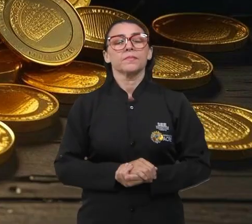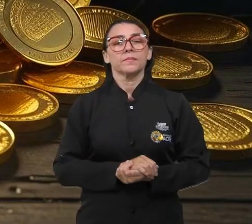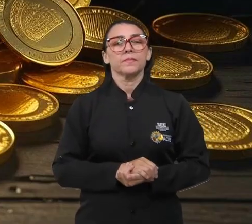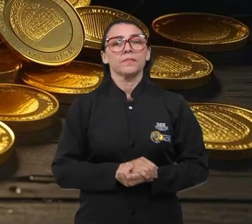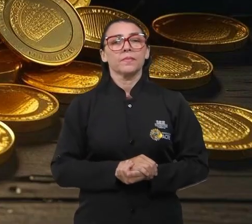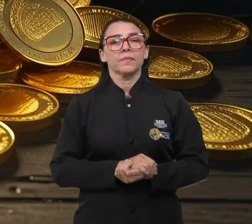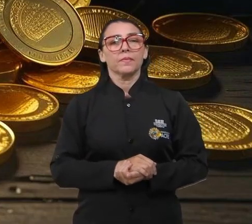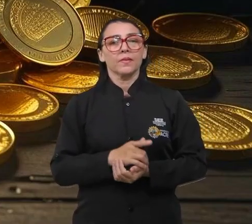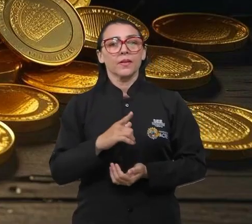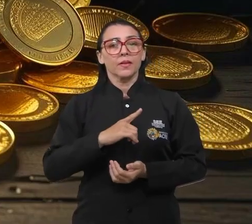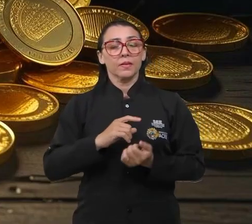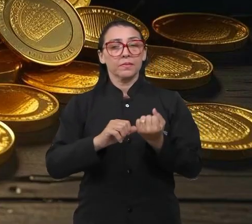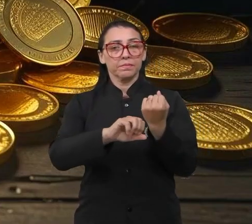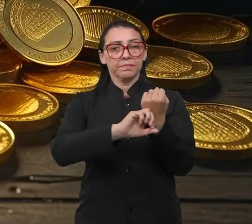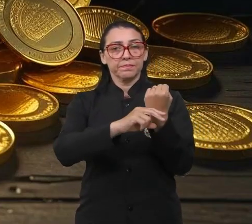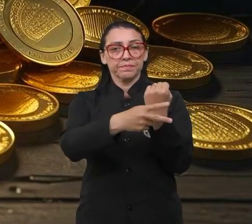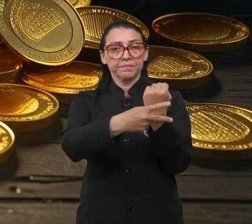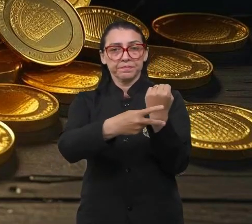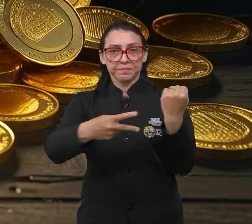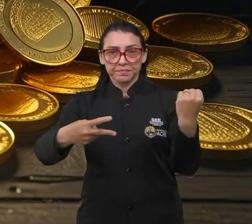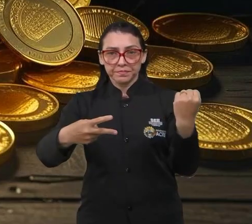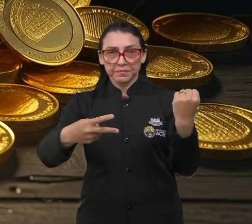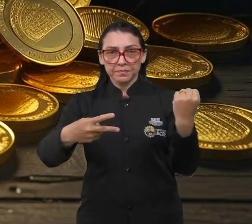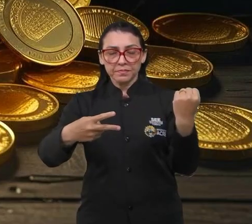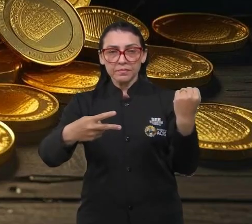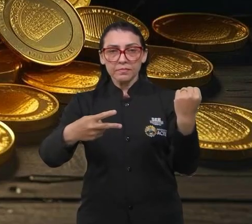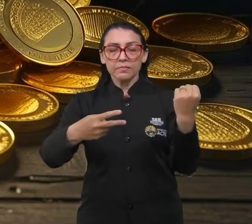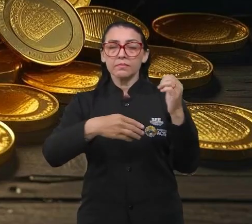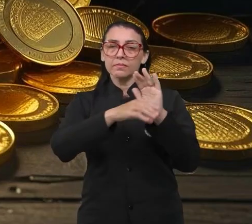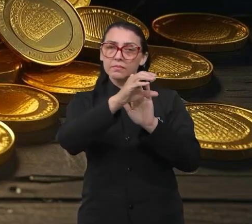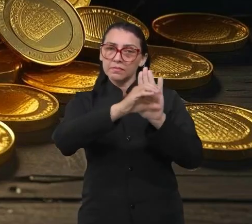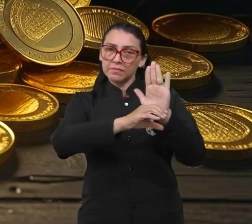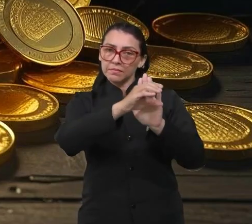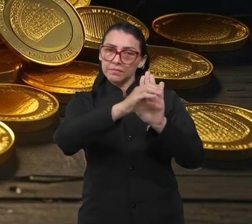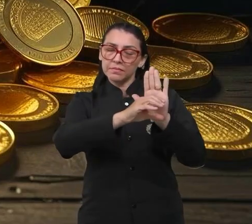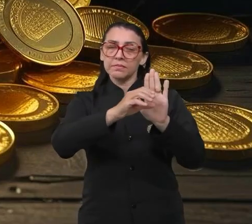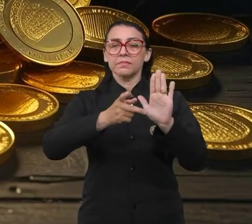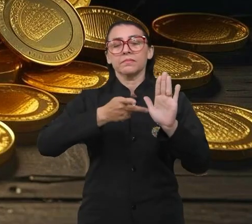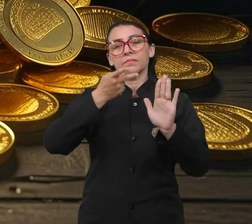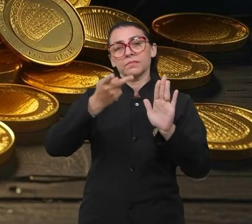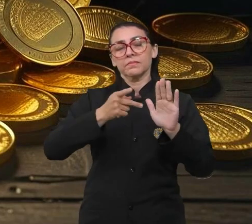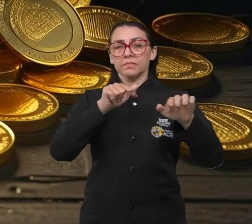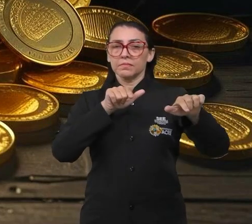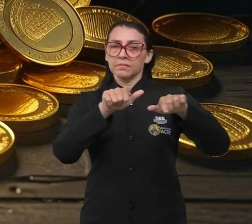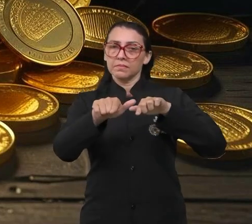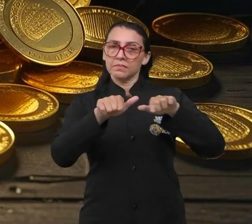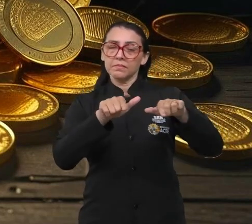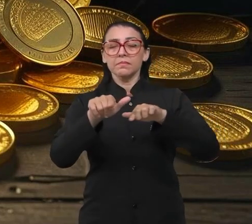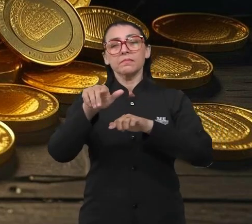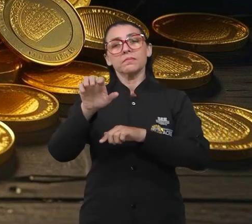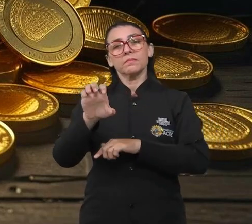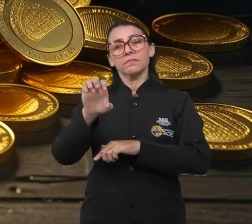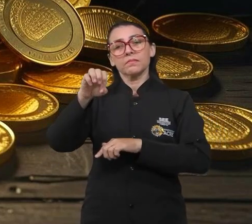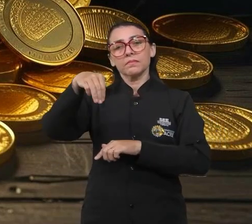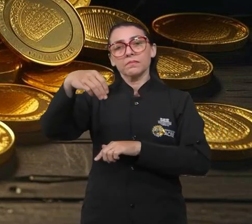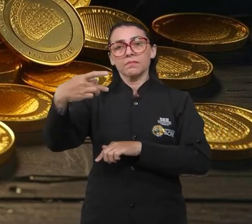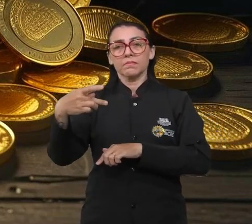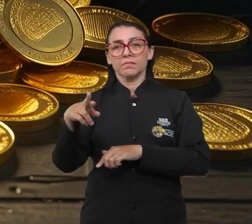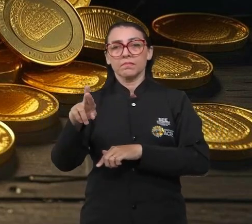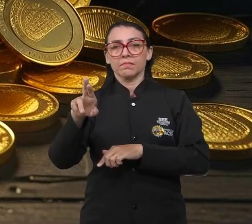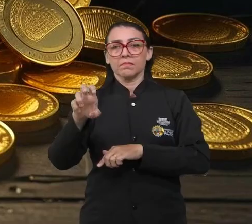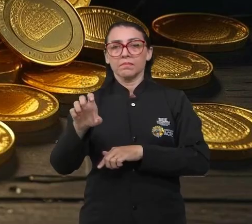a consequência desse conceito. Quando a gente fala de trabalho e emprego, a gente vai ter